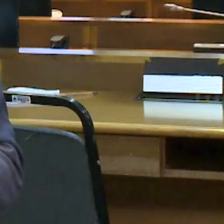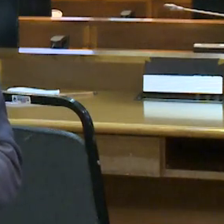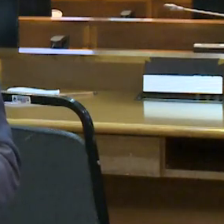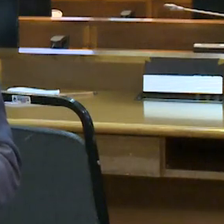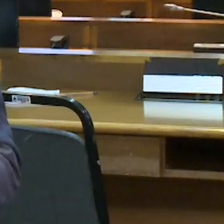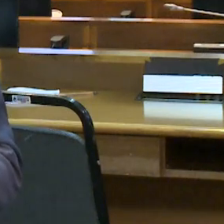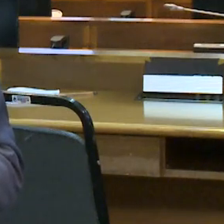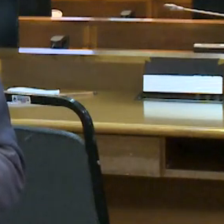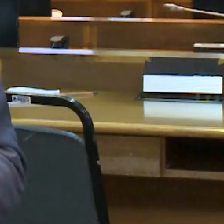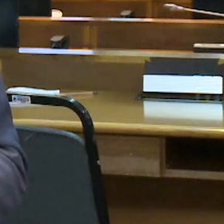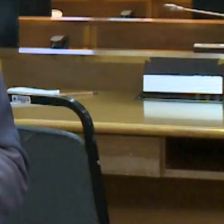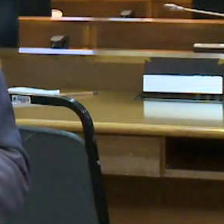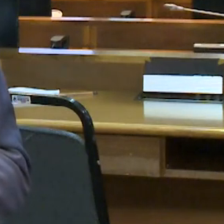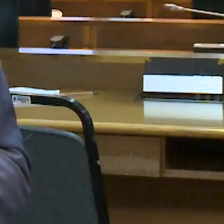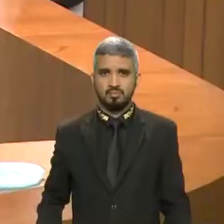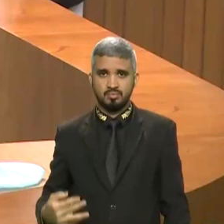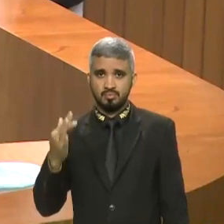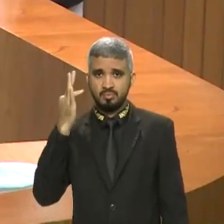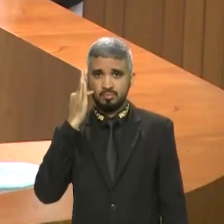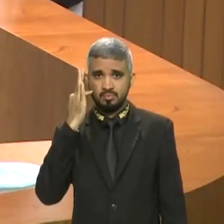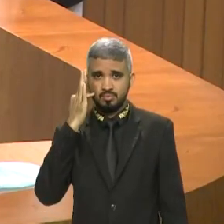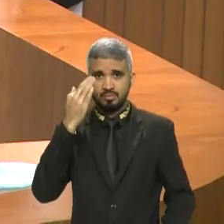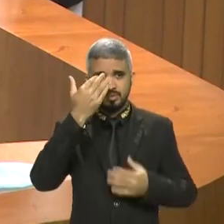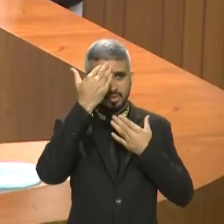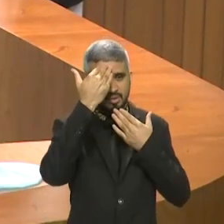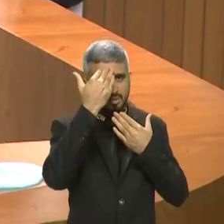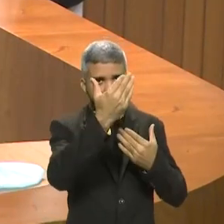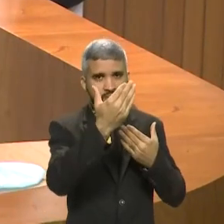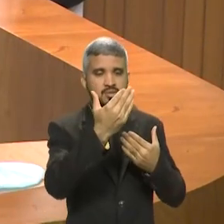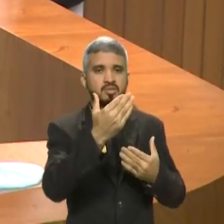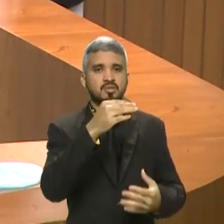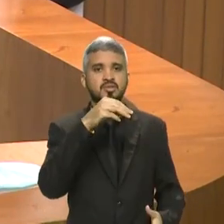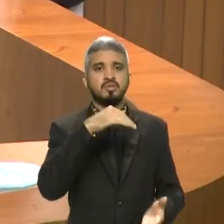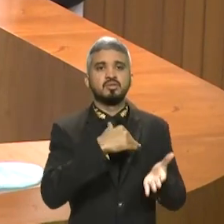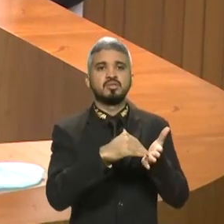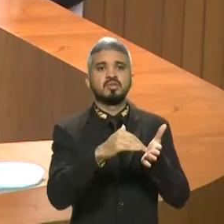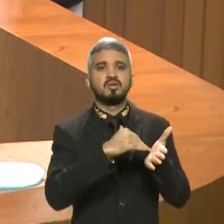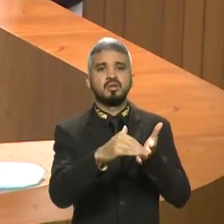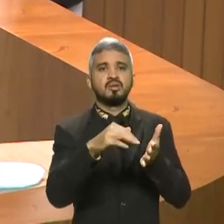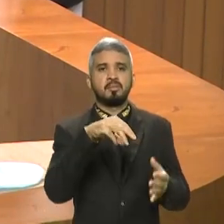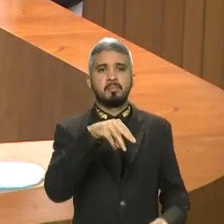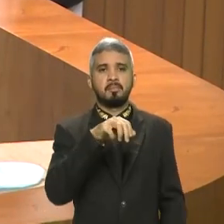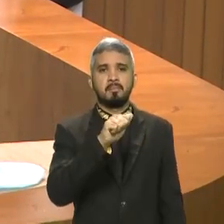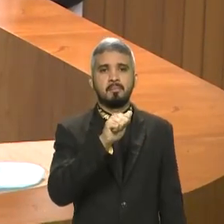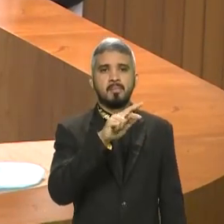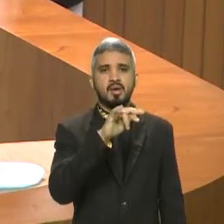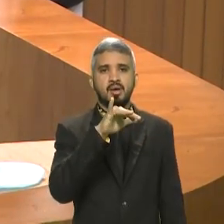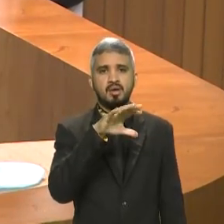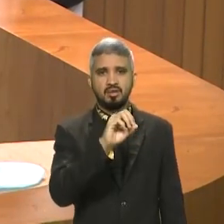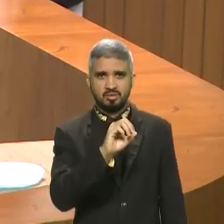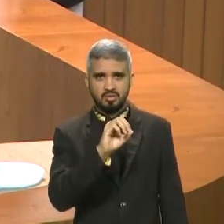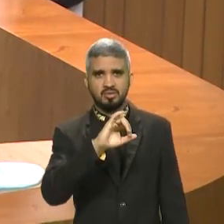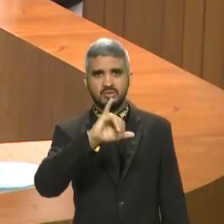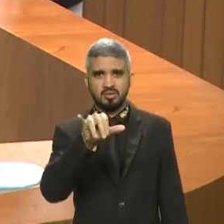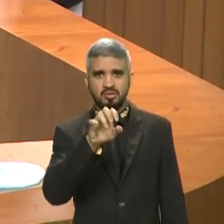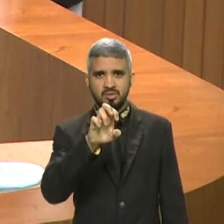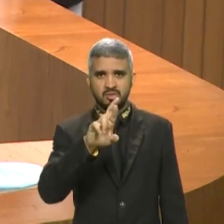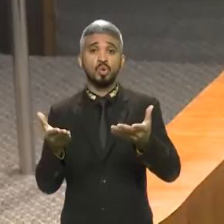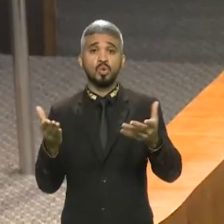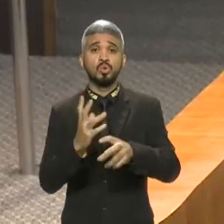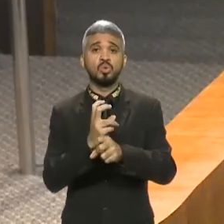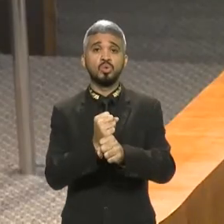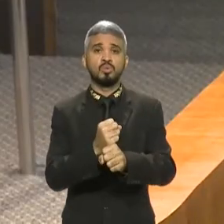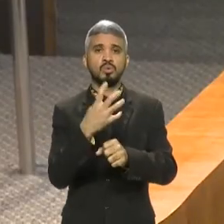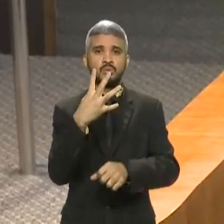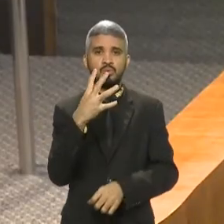Assembleia Legislativa do Estado do Maranhão. O deputado Antônio Pereira destacou a agenda de inaugurações de obras do governo do estado na região